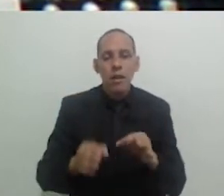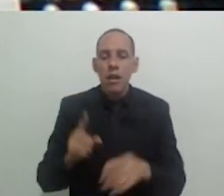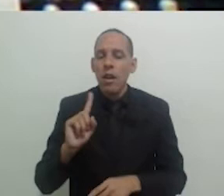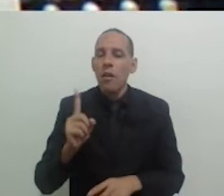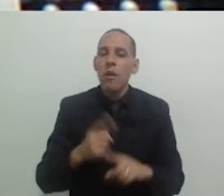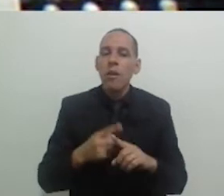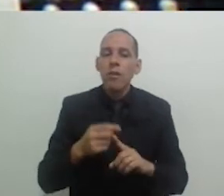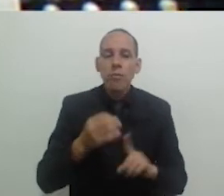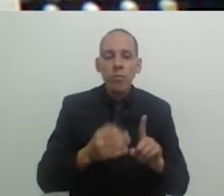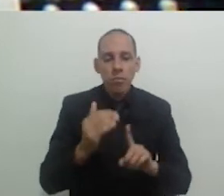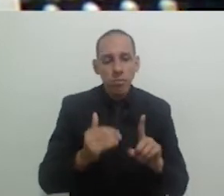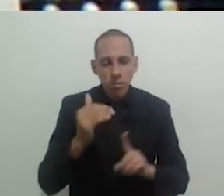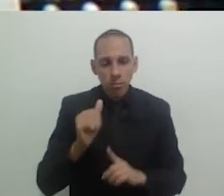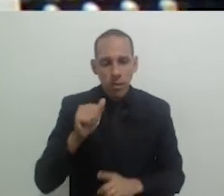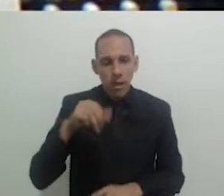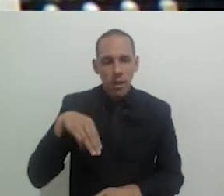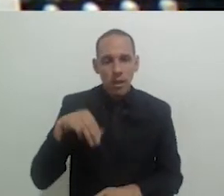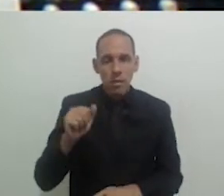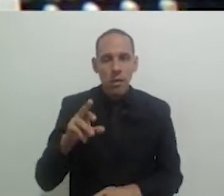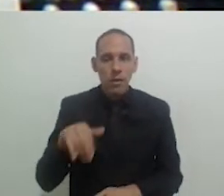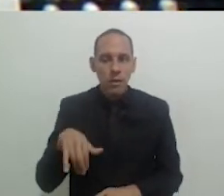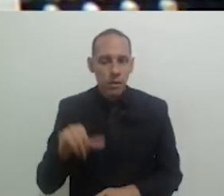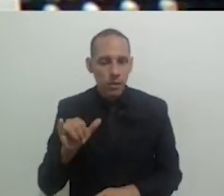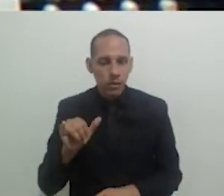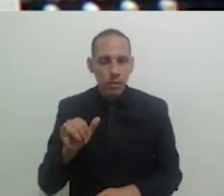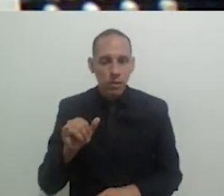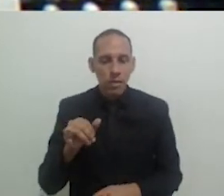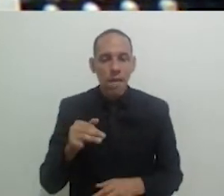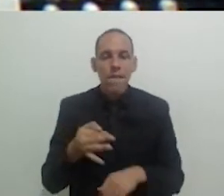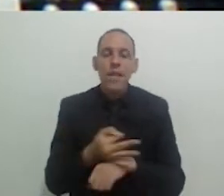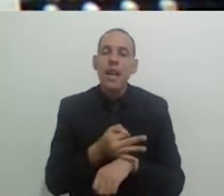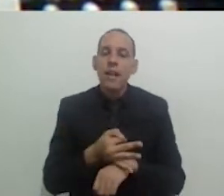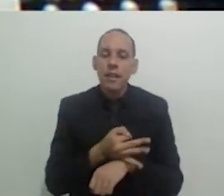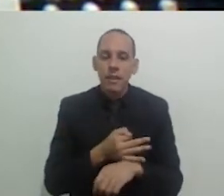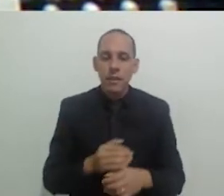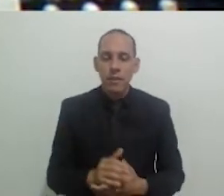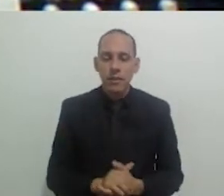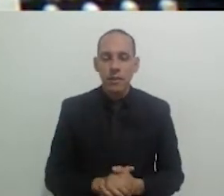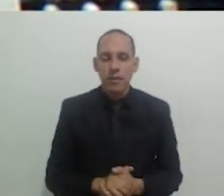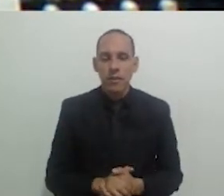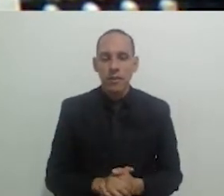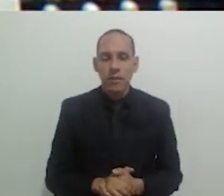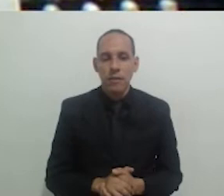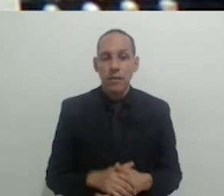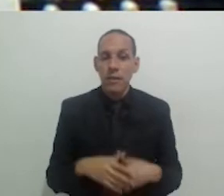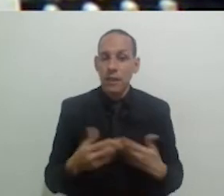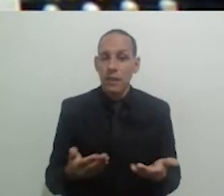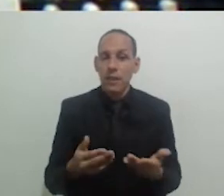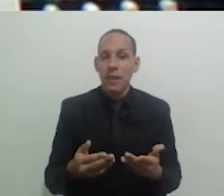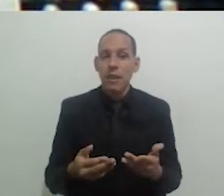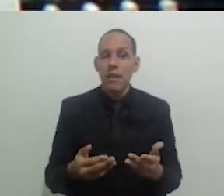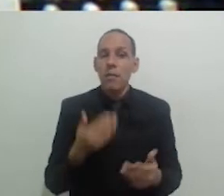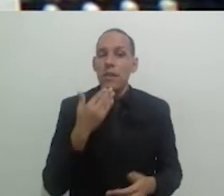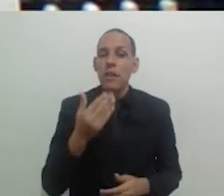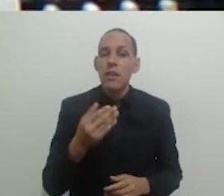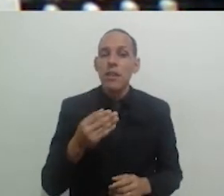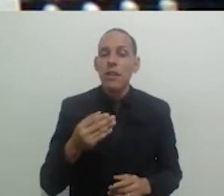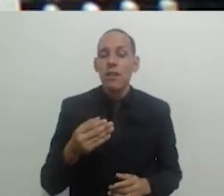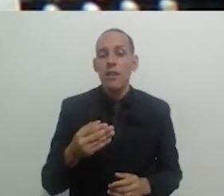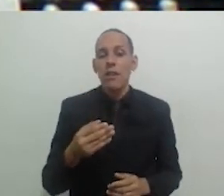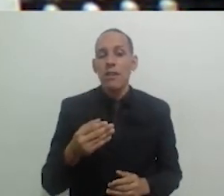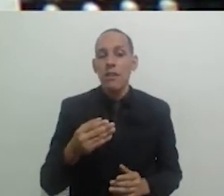de férias, salvo engano. É isso? Então, isso. Consta aqui um pedido de vista do desembargador Cláudio.